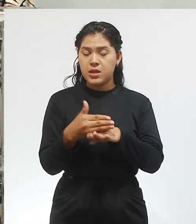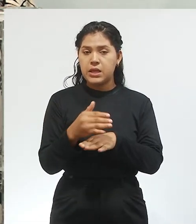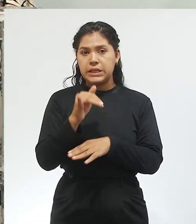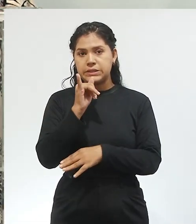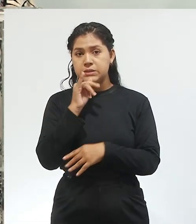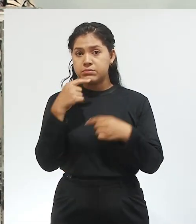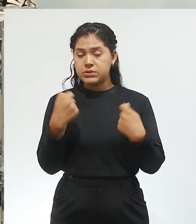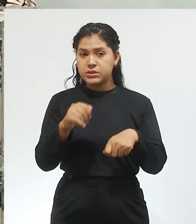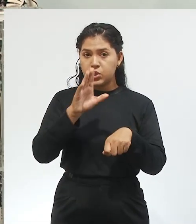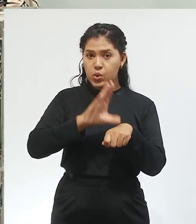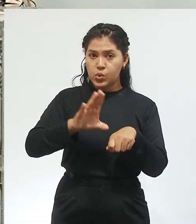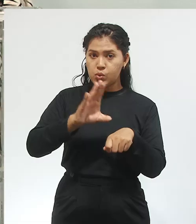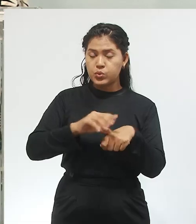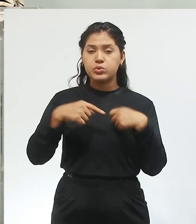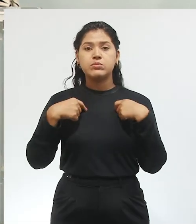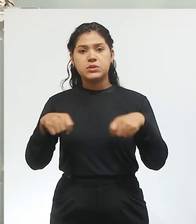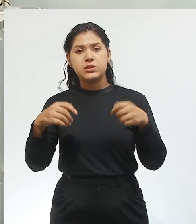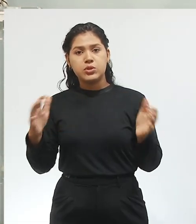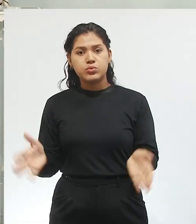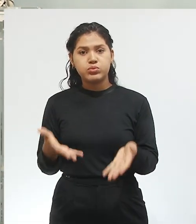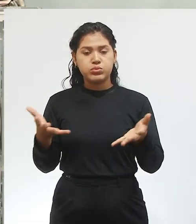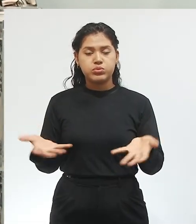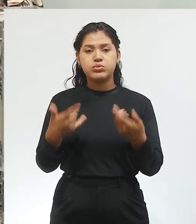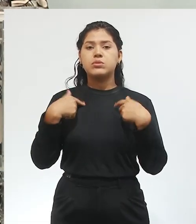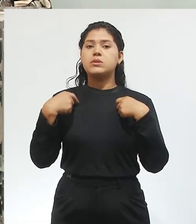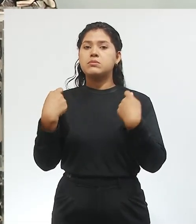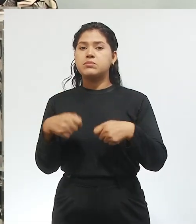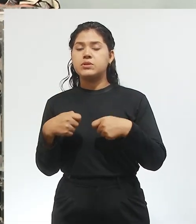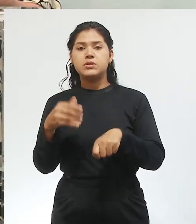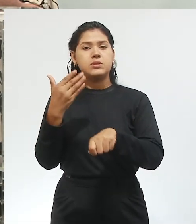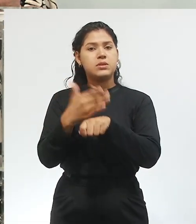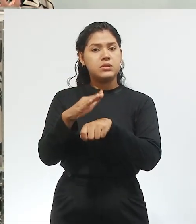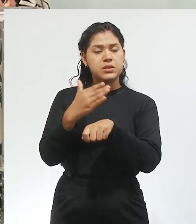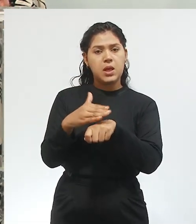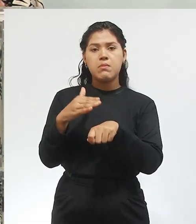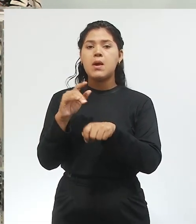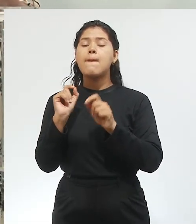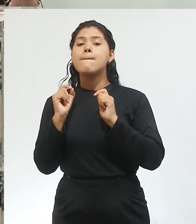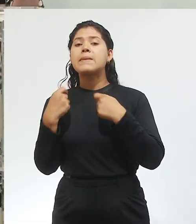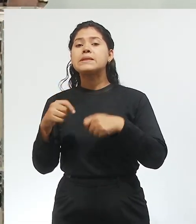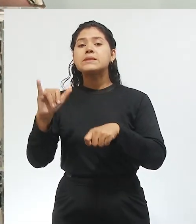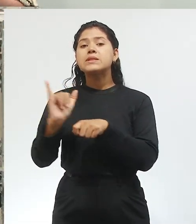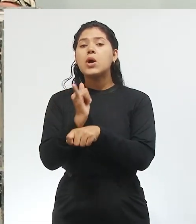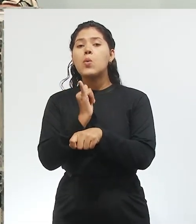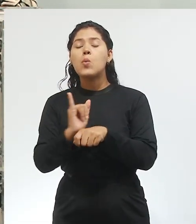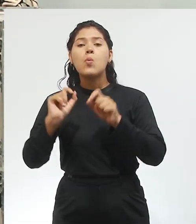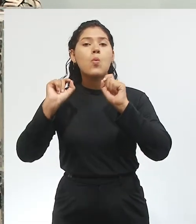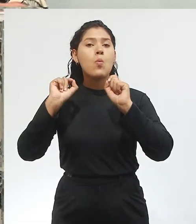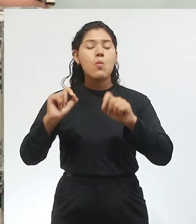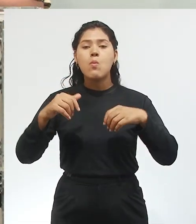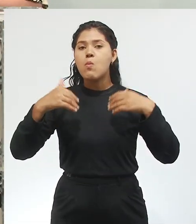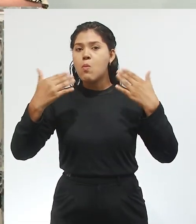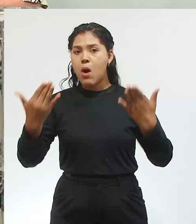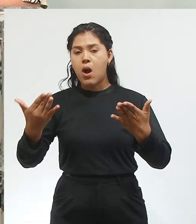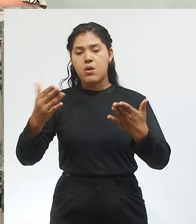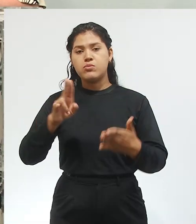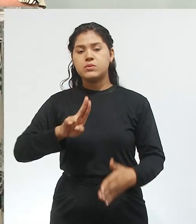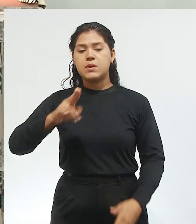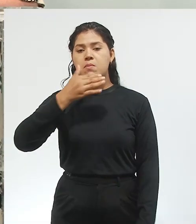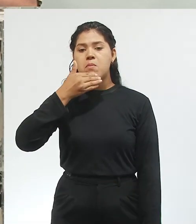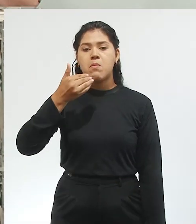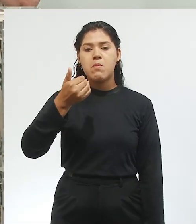precisam de capacitação, eles precisam de um incentivo, né, de um treinamento, né? Que estratégia eu vou utilizar para que